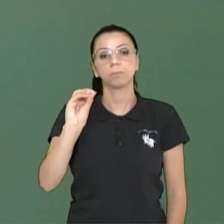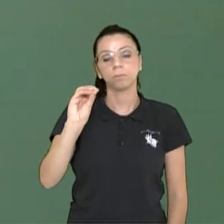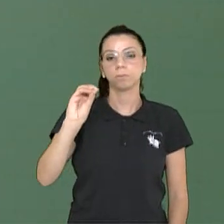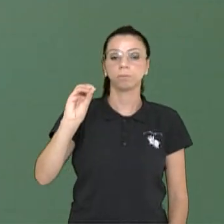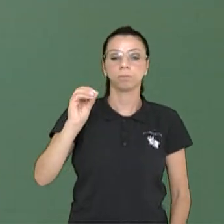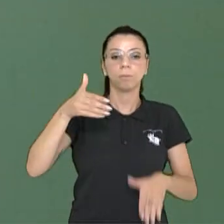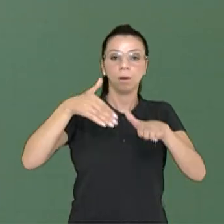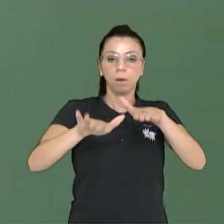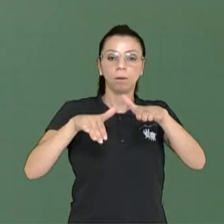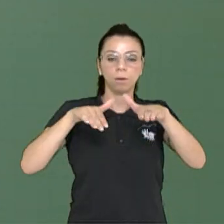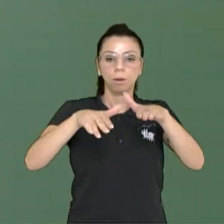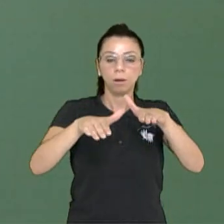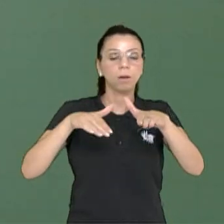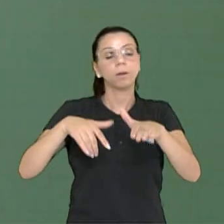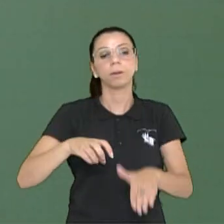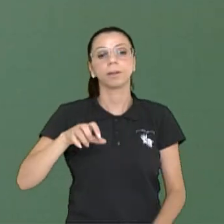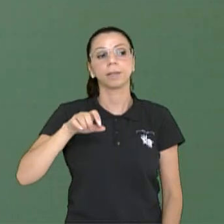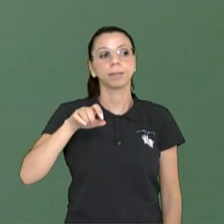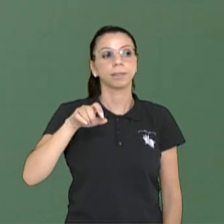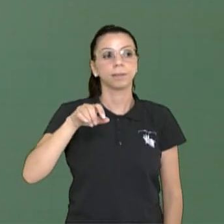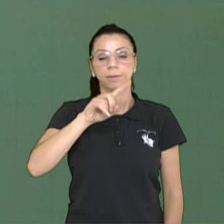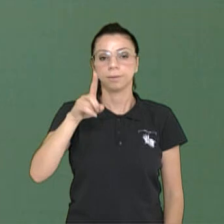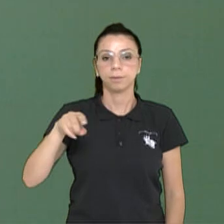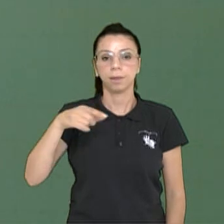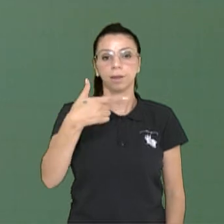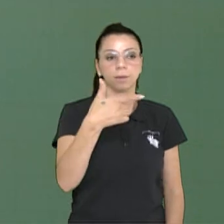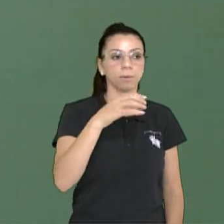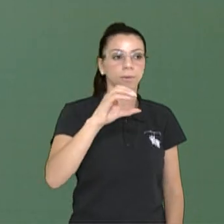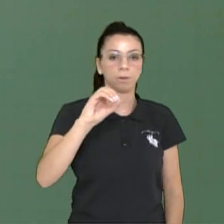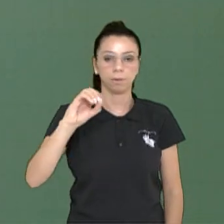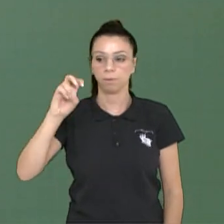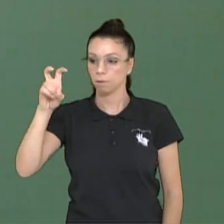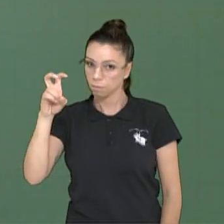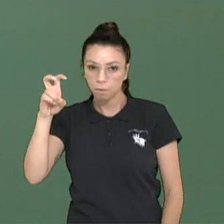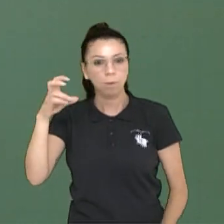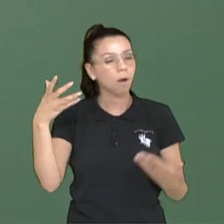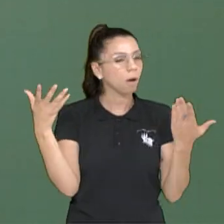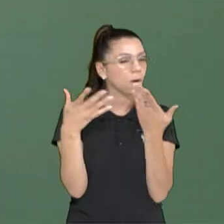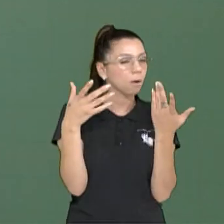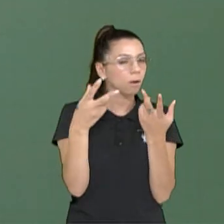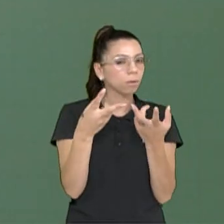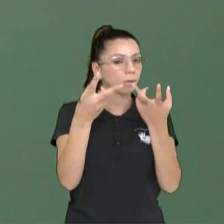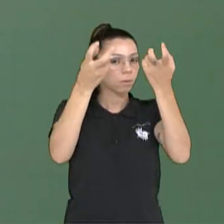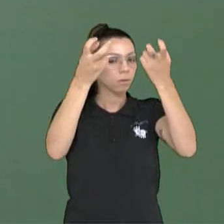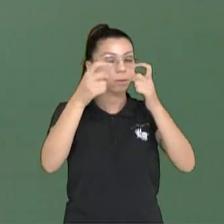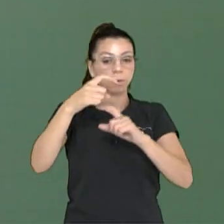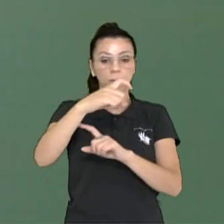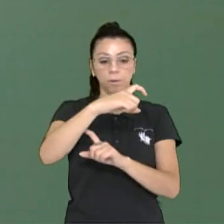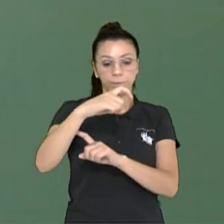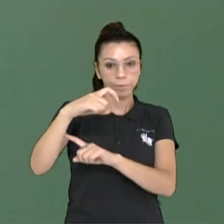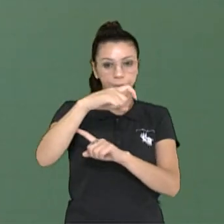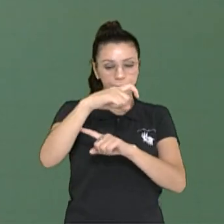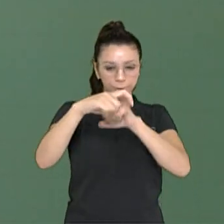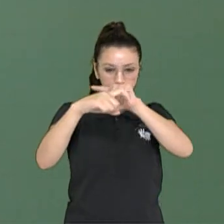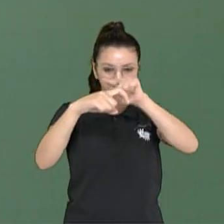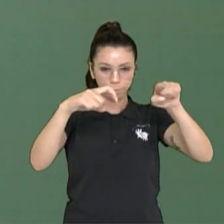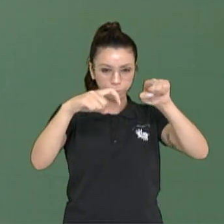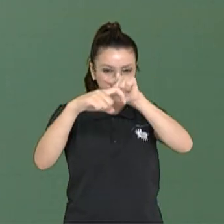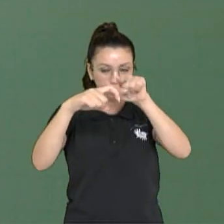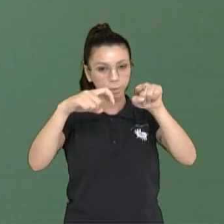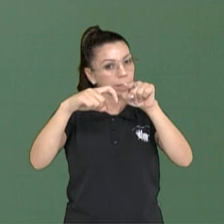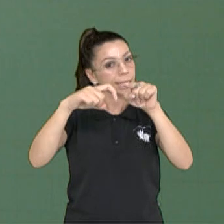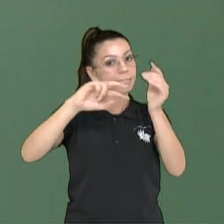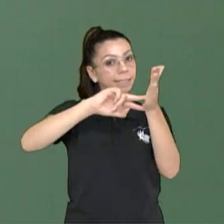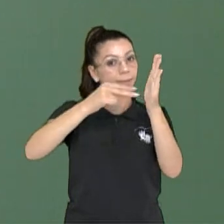e a tecelagem Z 205. Vejam que eu chamo bastante a atenção de vocês de que esse X com o tracinho em cima indica